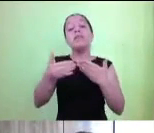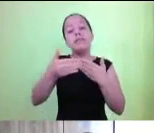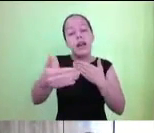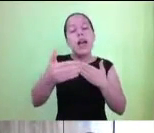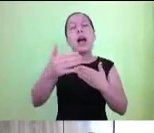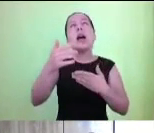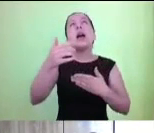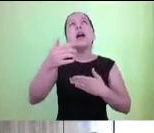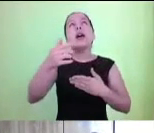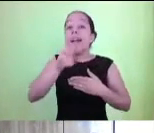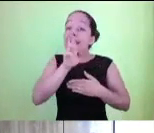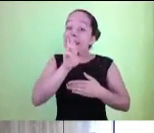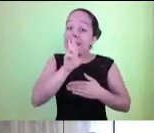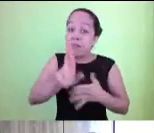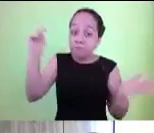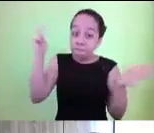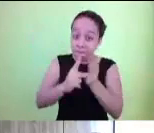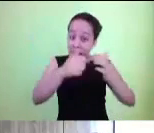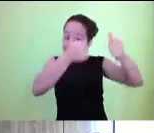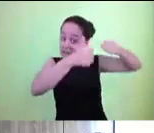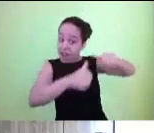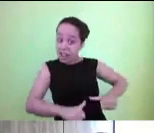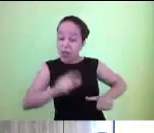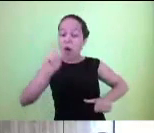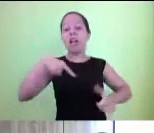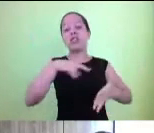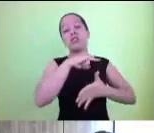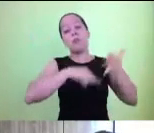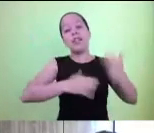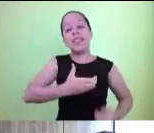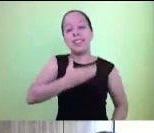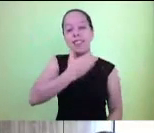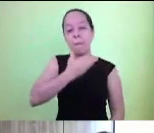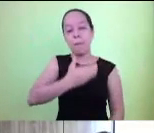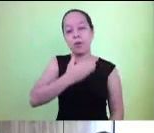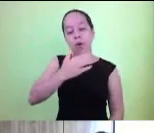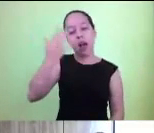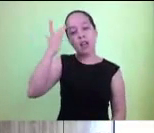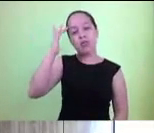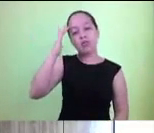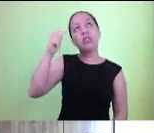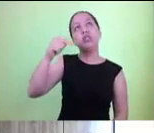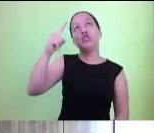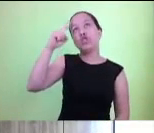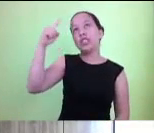Exatamente. Aí no, com, junto com o sorteio, né? E a gente pode também, Angélica, disponibilizar